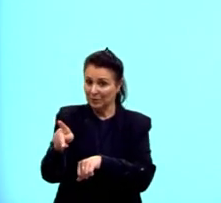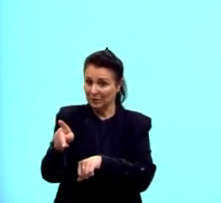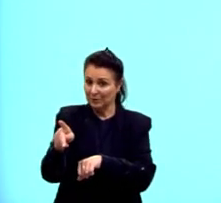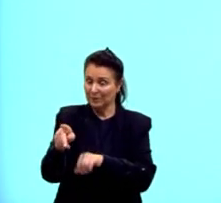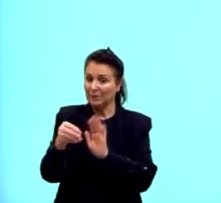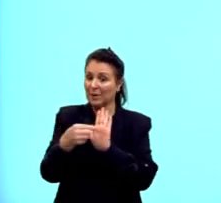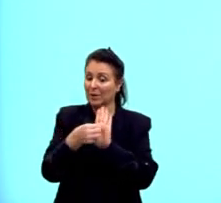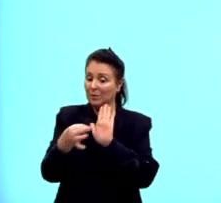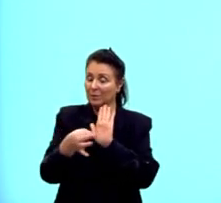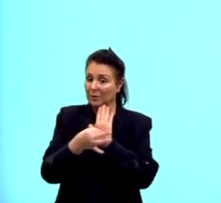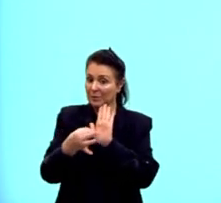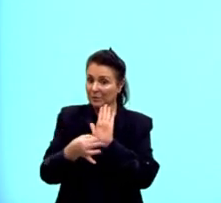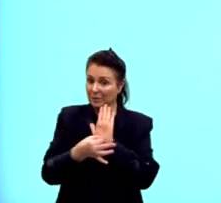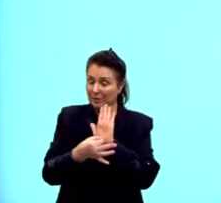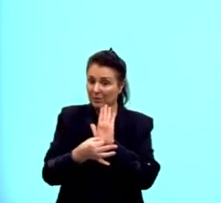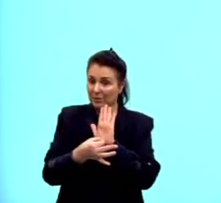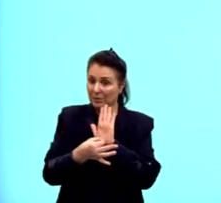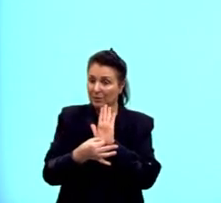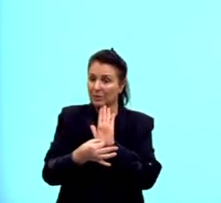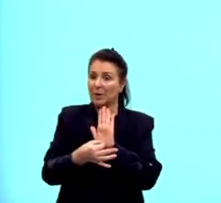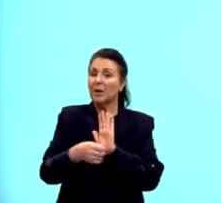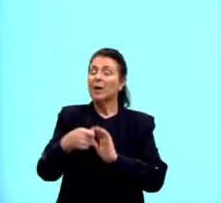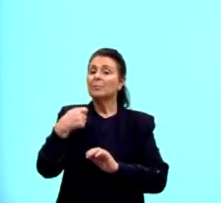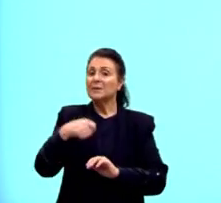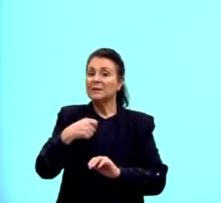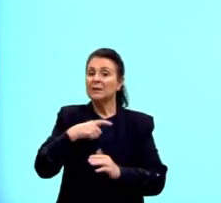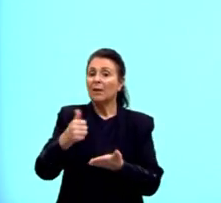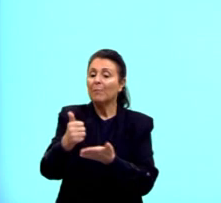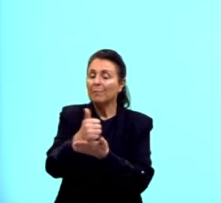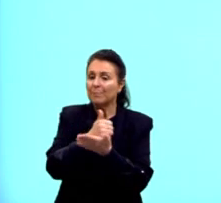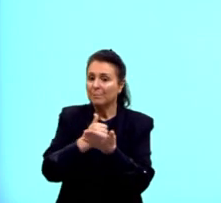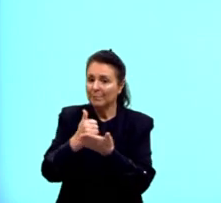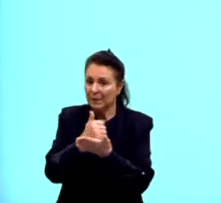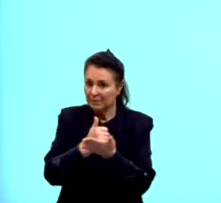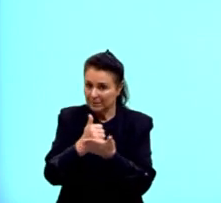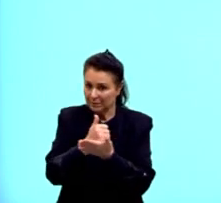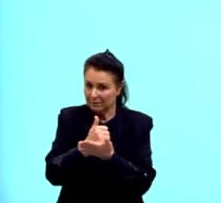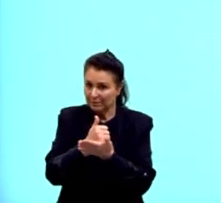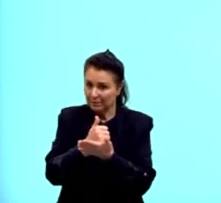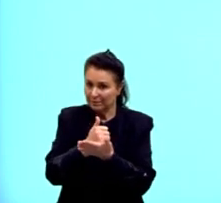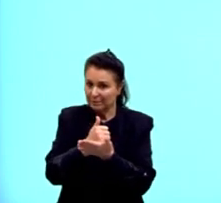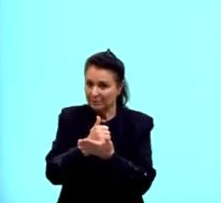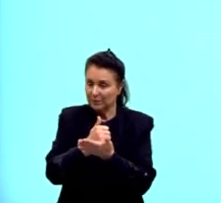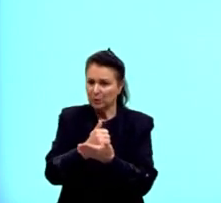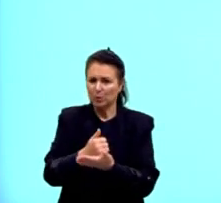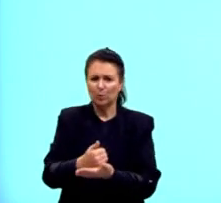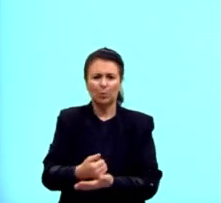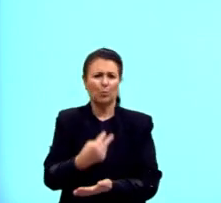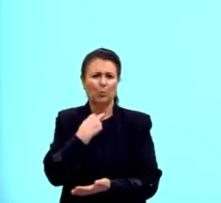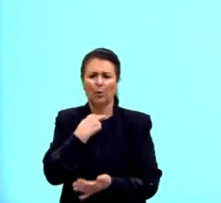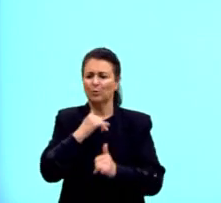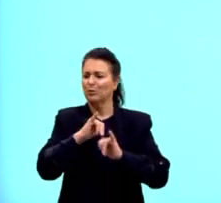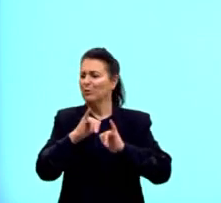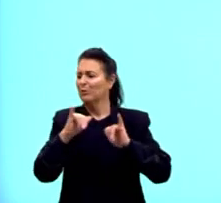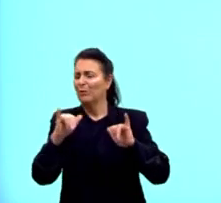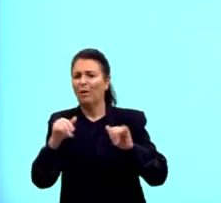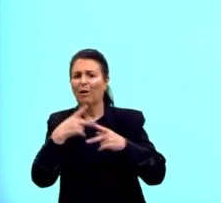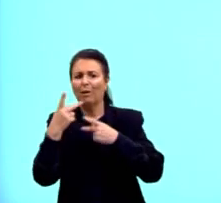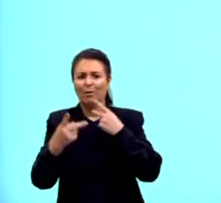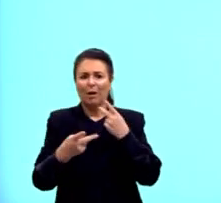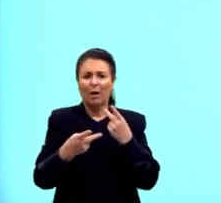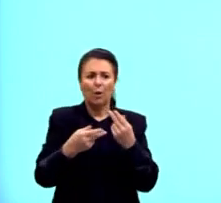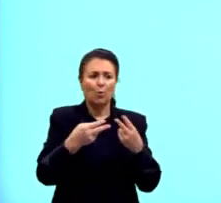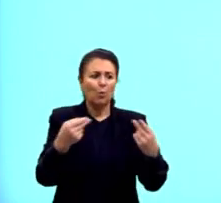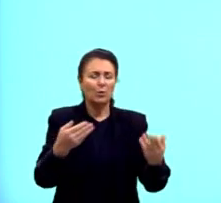argumentar os argumentos devem ter embasamento Ou seja a gente nunca pode dizer nada que não foi